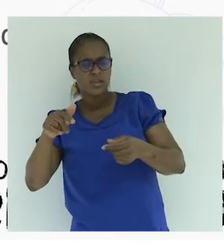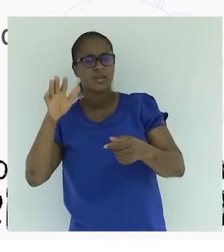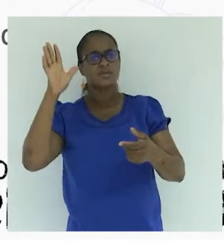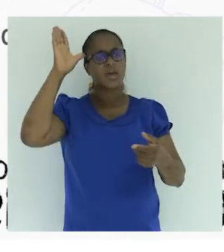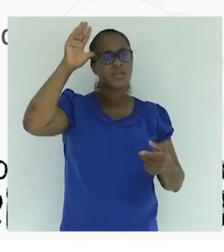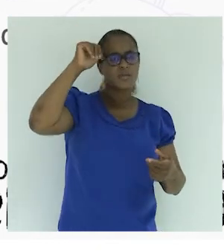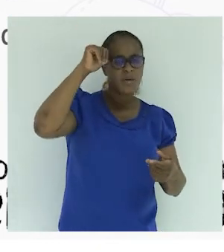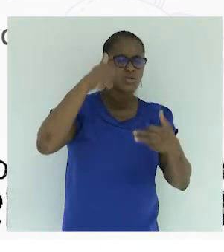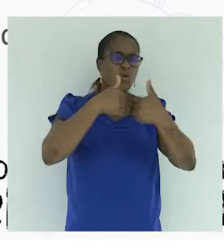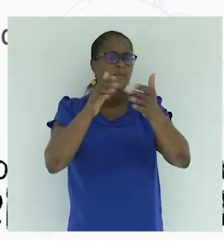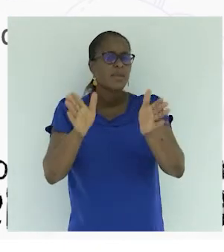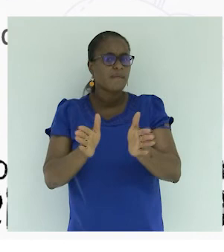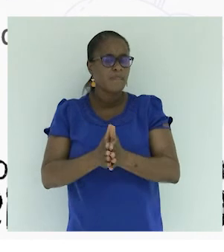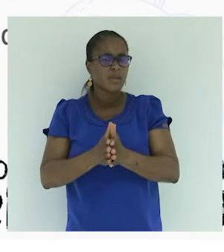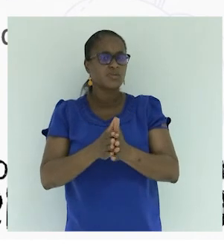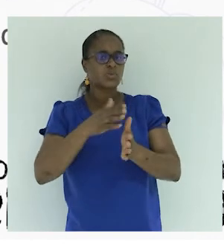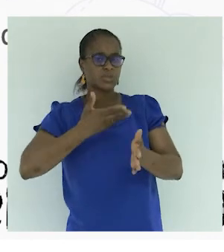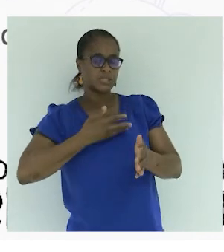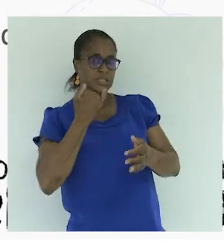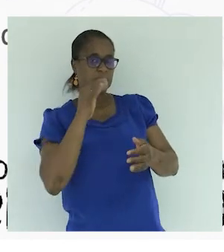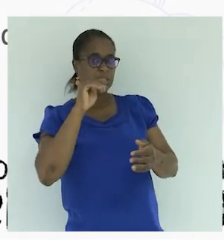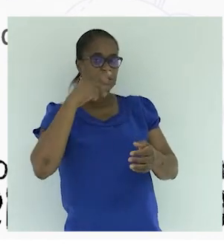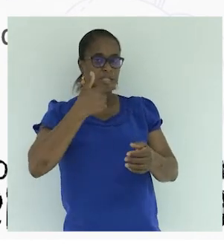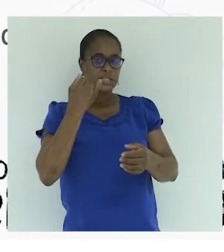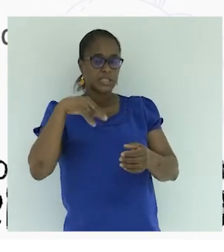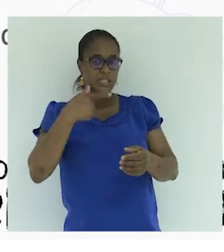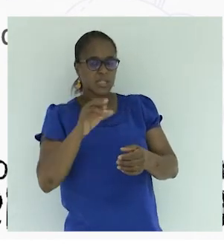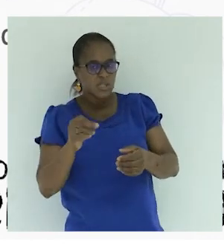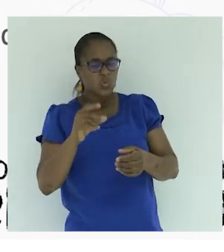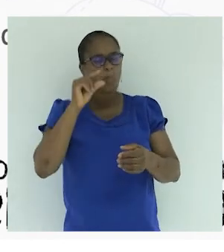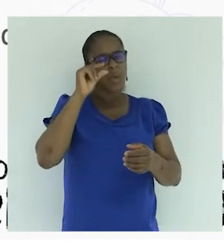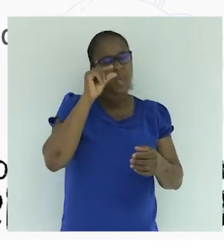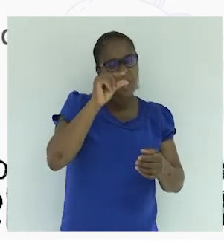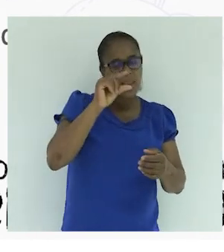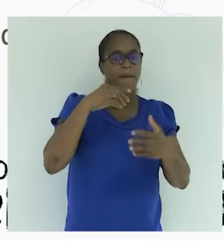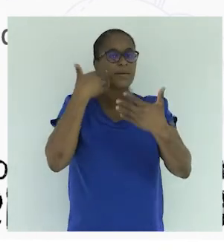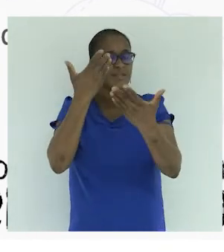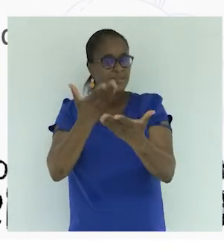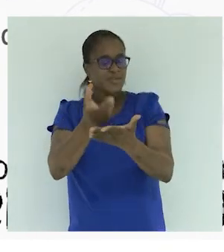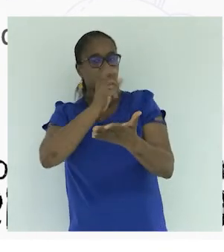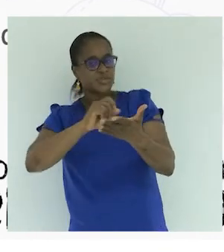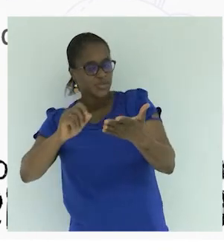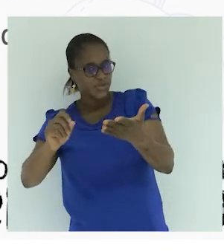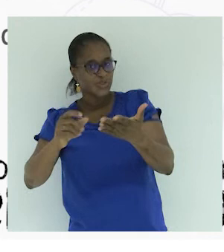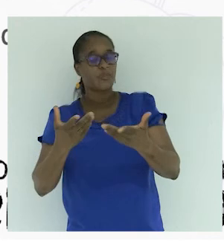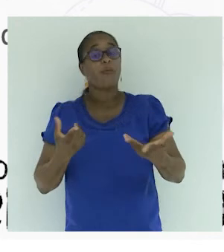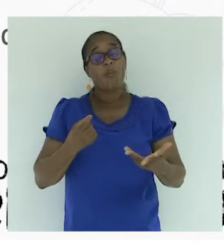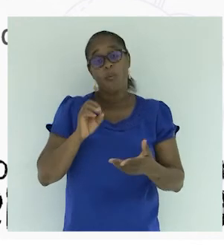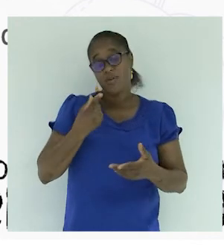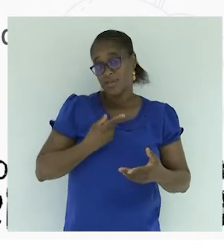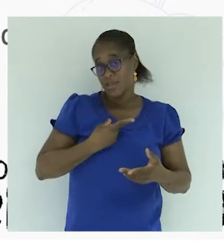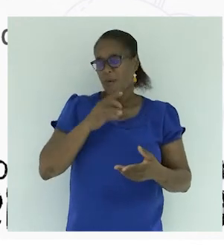animais completamente distintos. Uma pequena apresentação, ou seja, uma